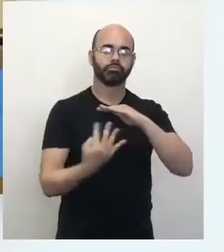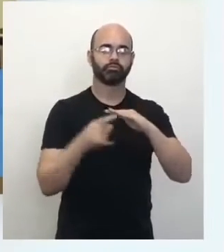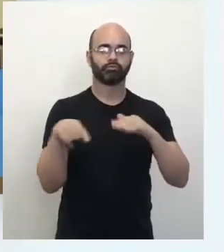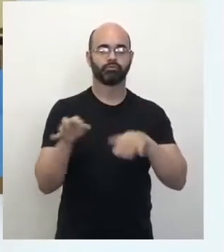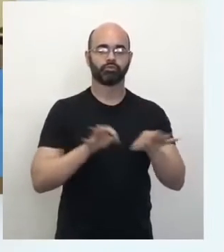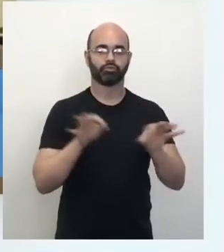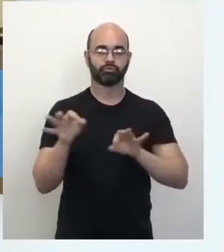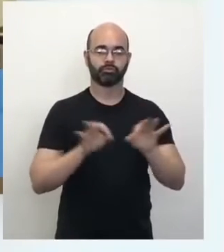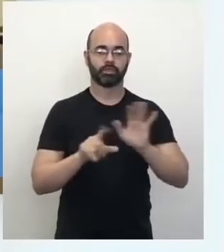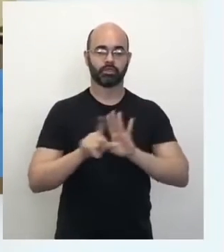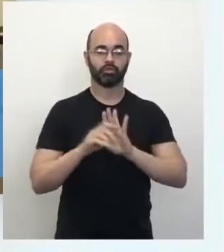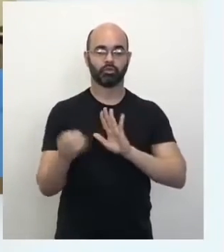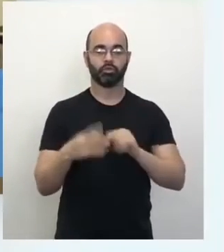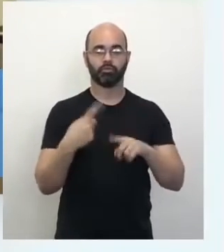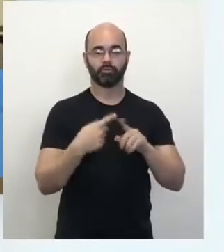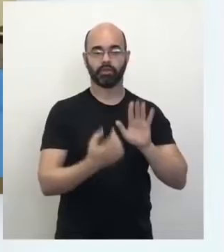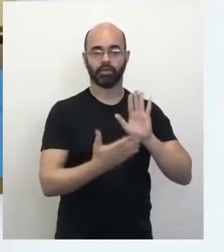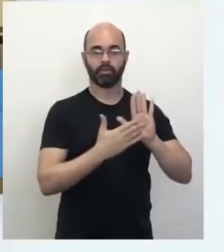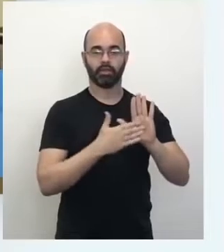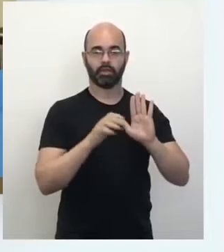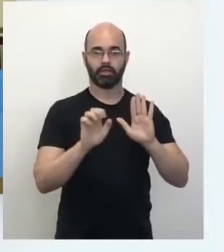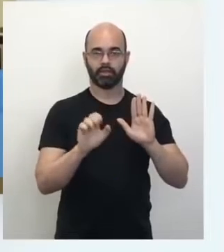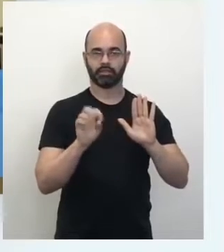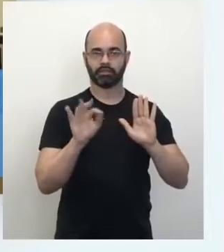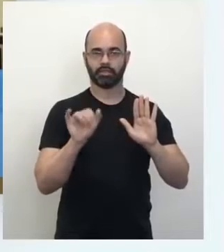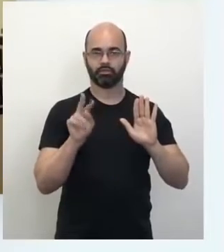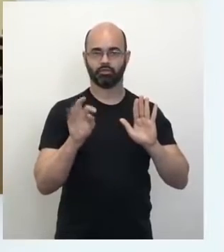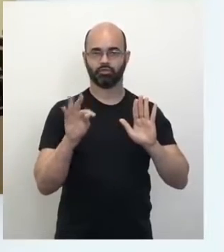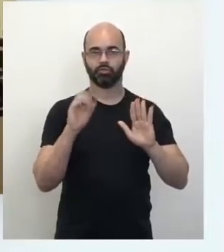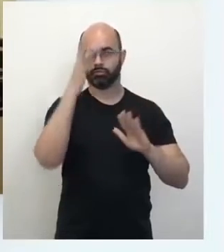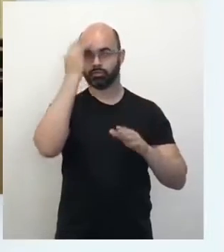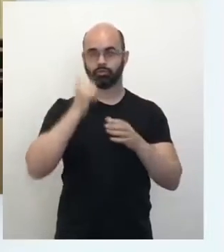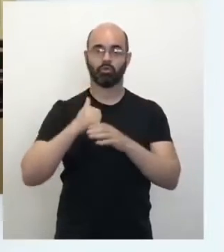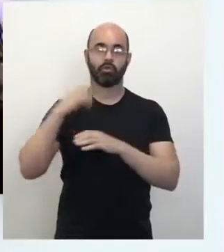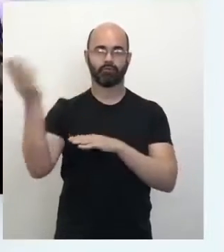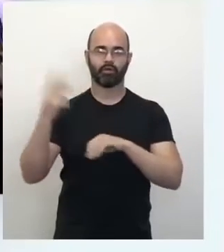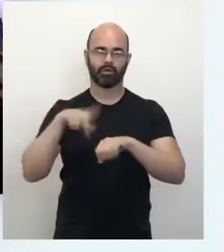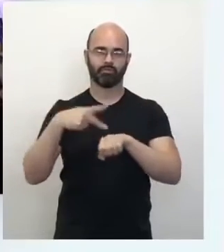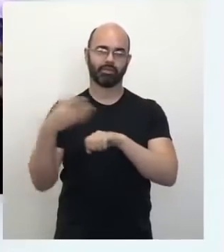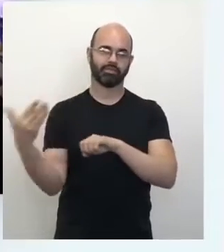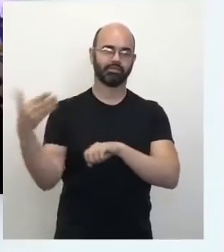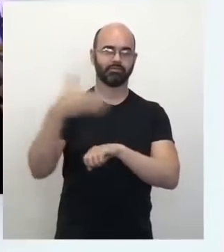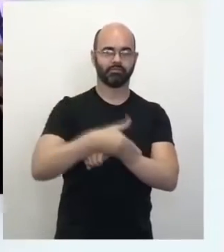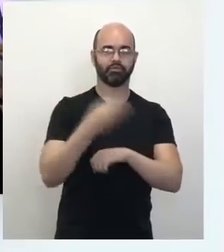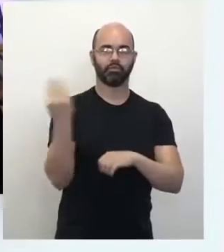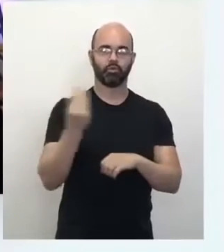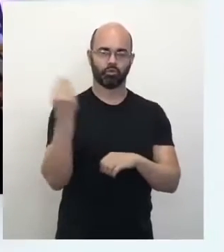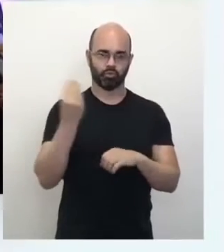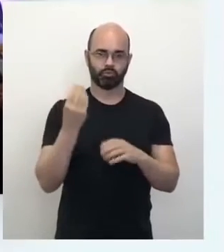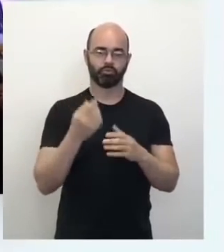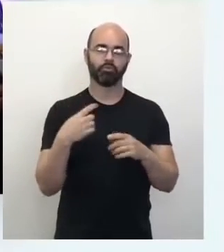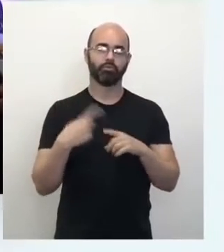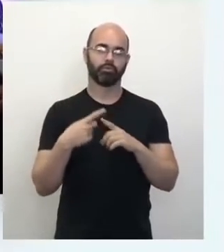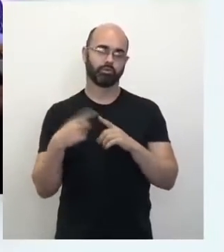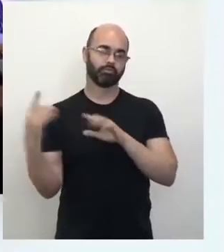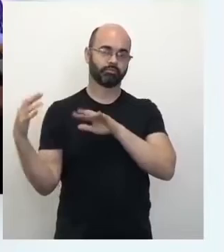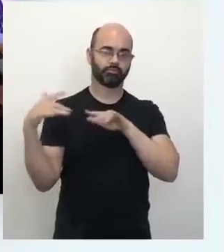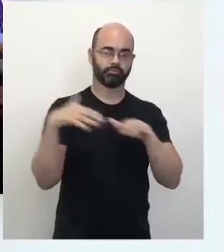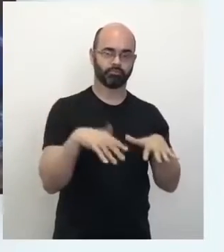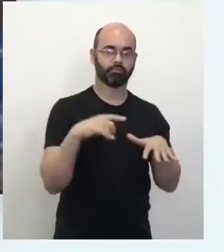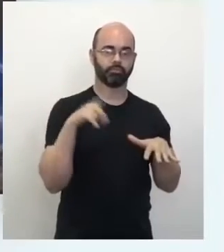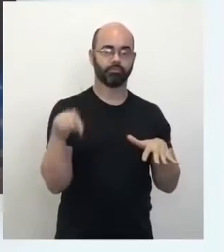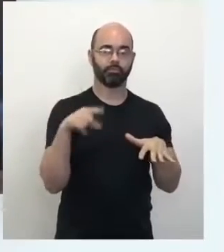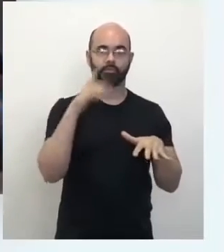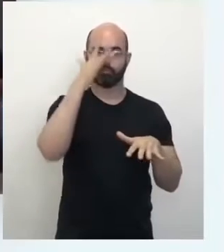projeto de lei é substituir o Estatuto do Estrangeiro. Como eu estava te dizendo antes, o Estatuto dos Refugiados é muito bem considerado e não vai ser